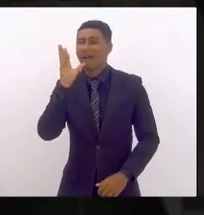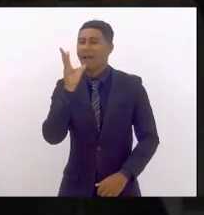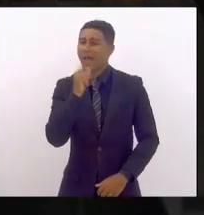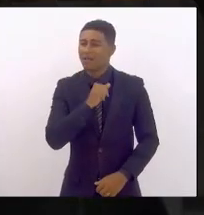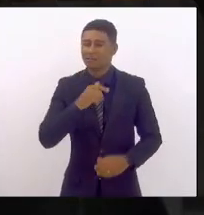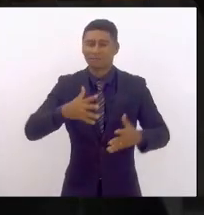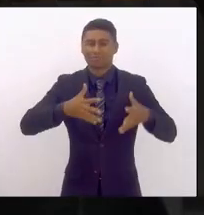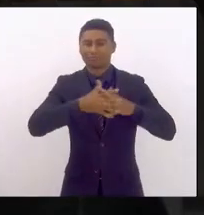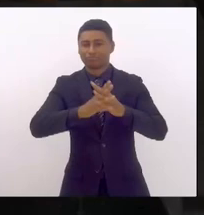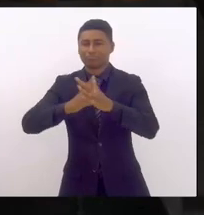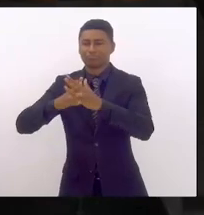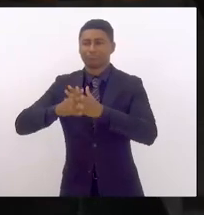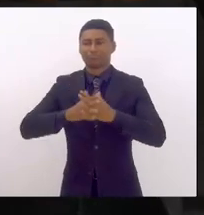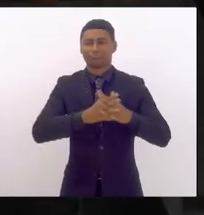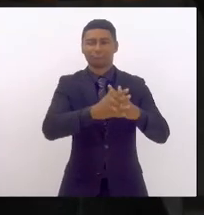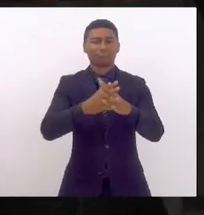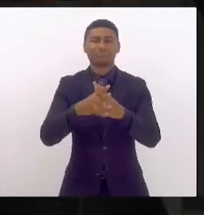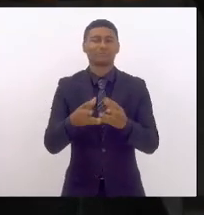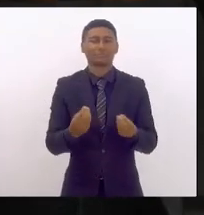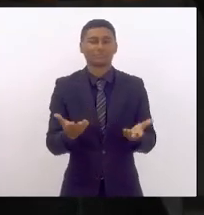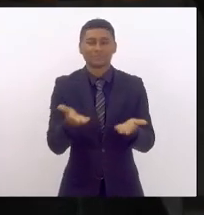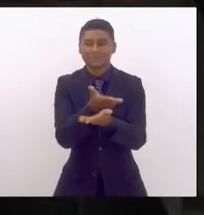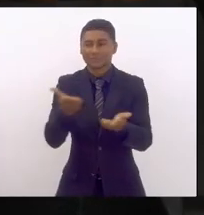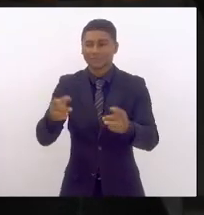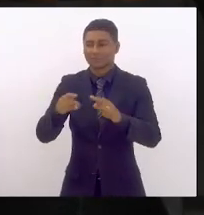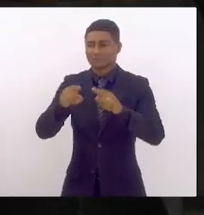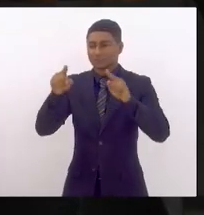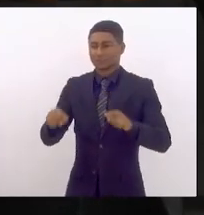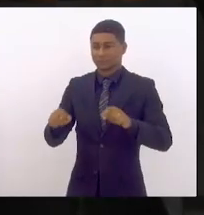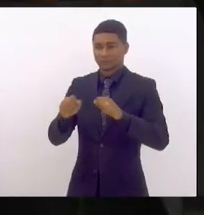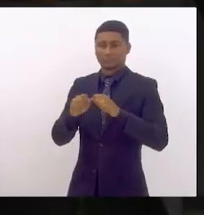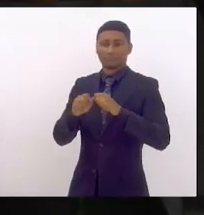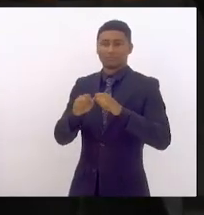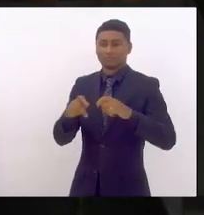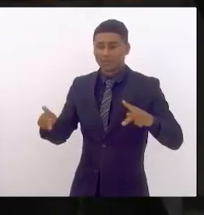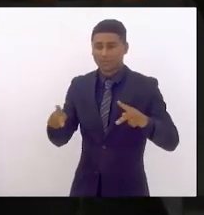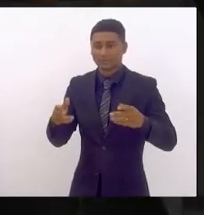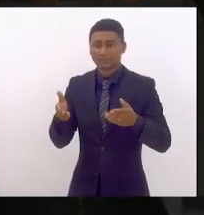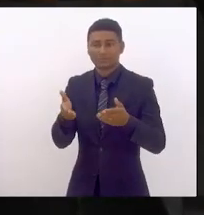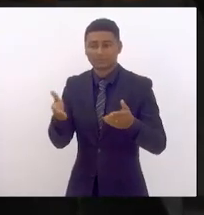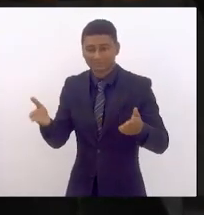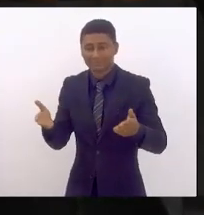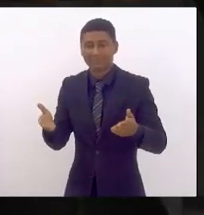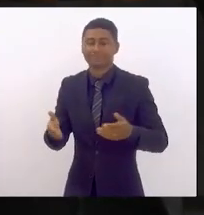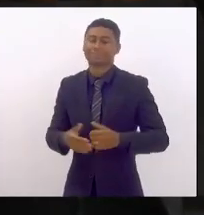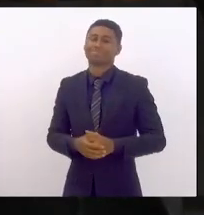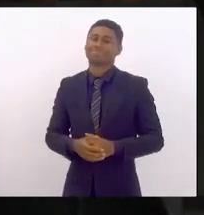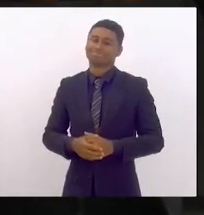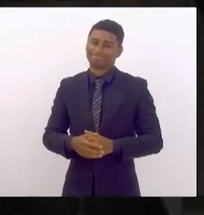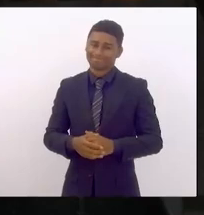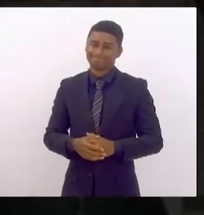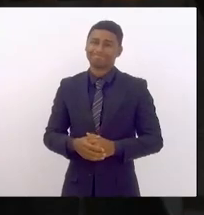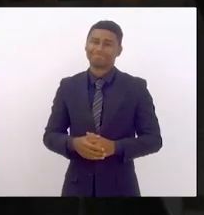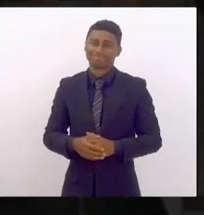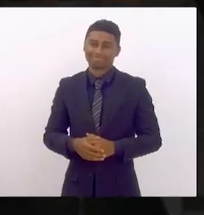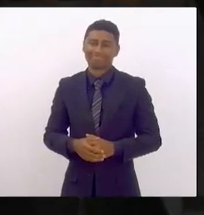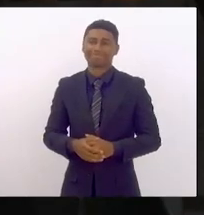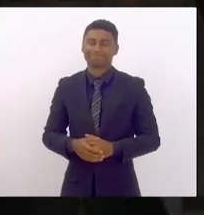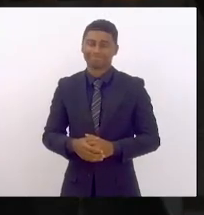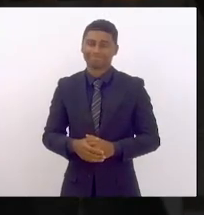burocracia para que o servidor aposentado e pensionista